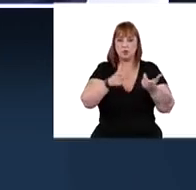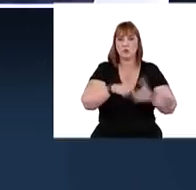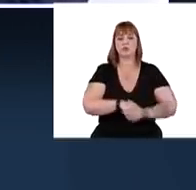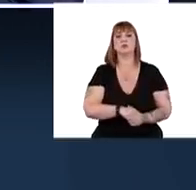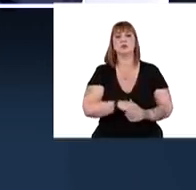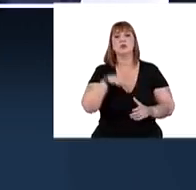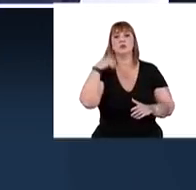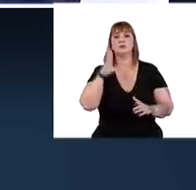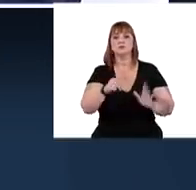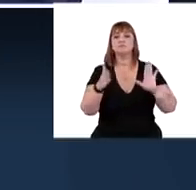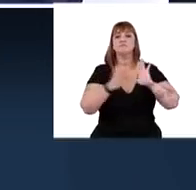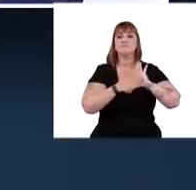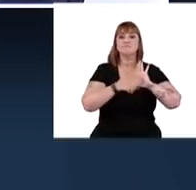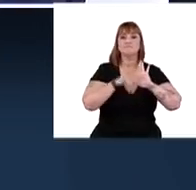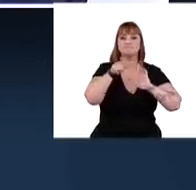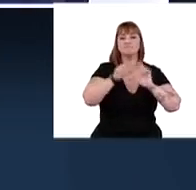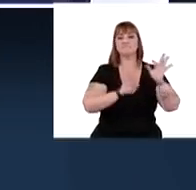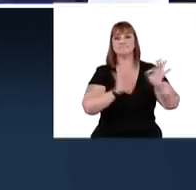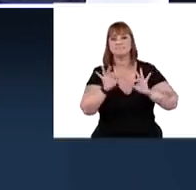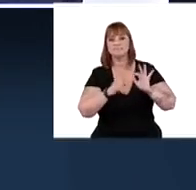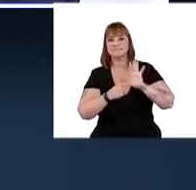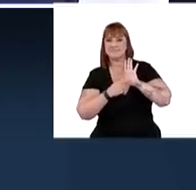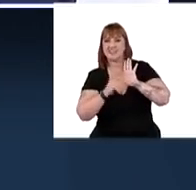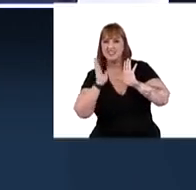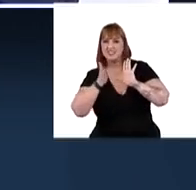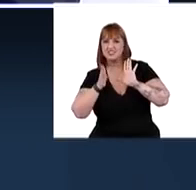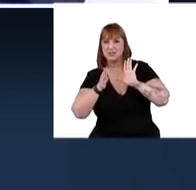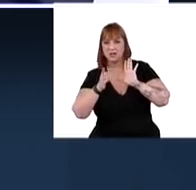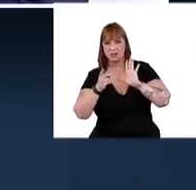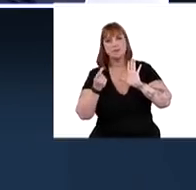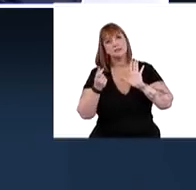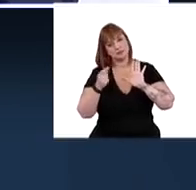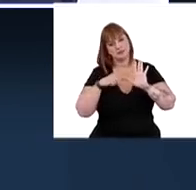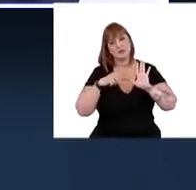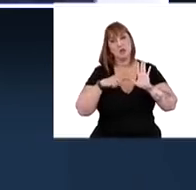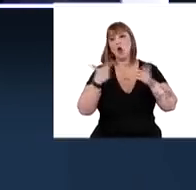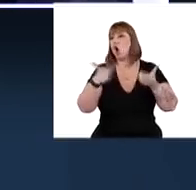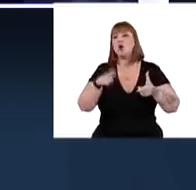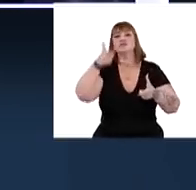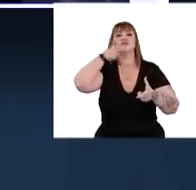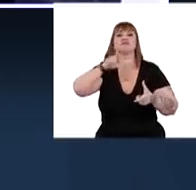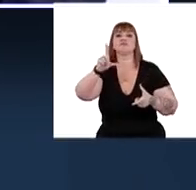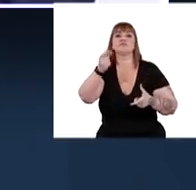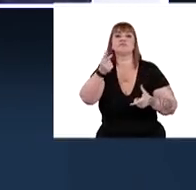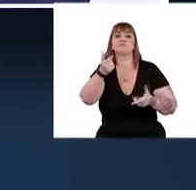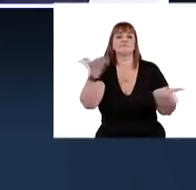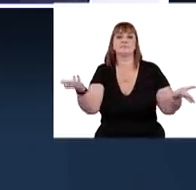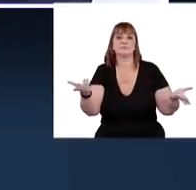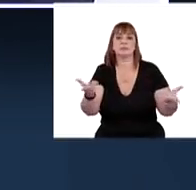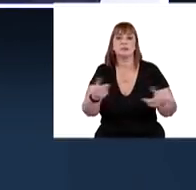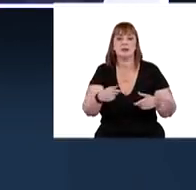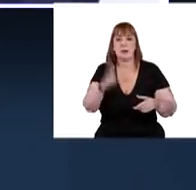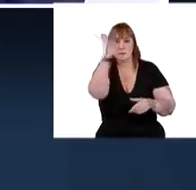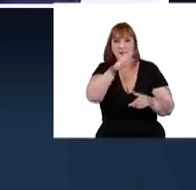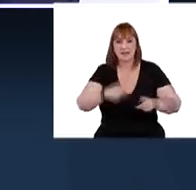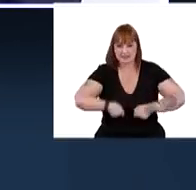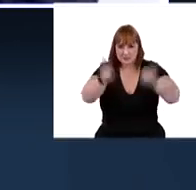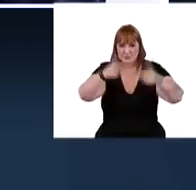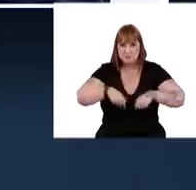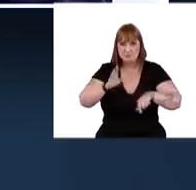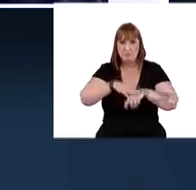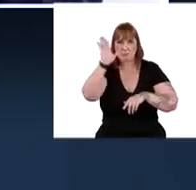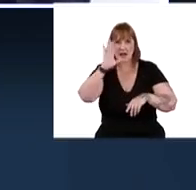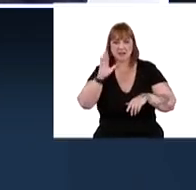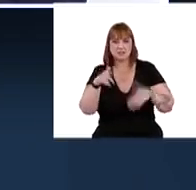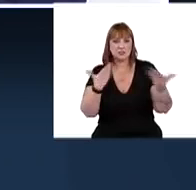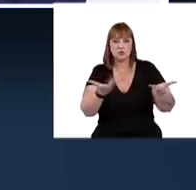no seu plano, algumas que o senhor até já apresentou, custam dinheiro. De onde vai vir esse dinheiro? O Estado vai se tornar mais gastador? Ou, se não, como é